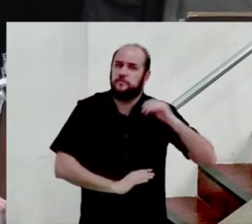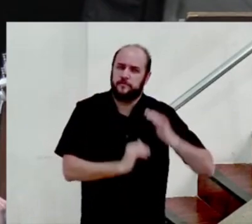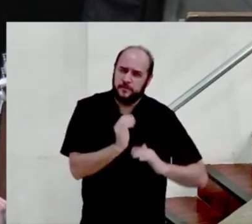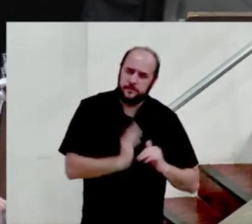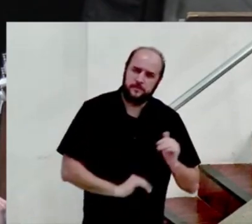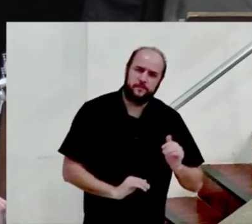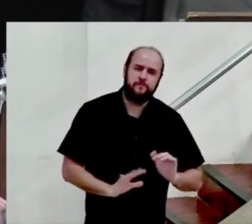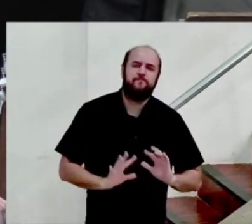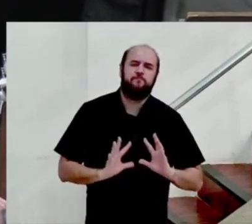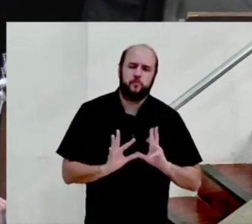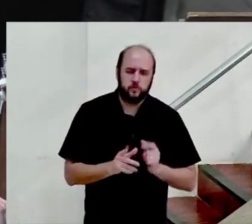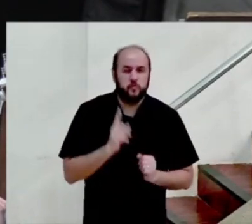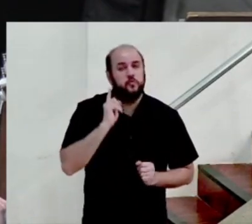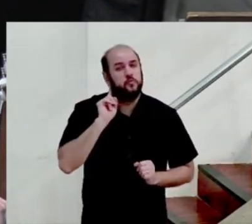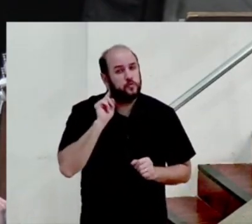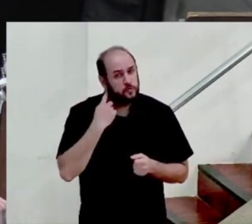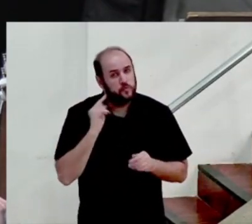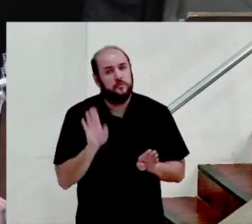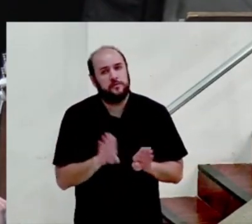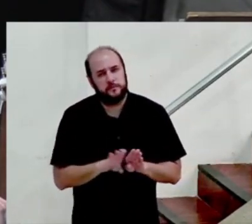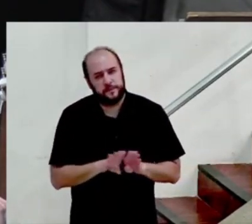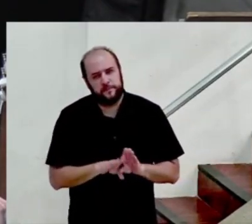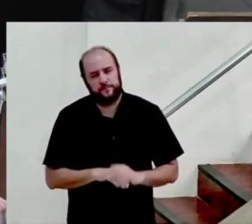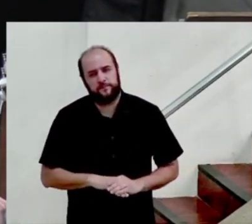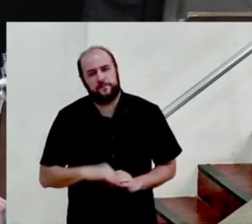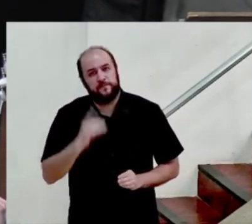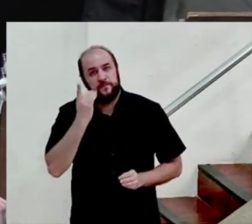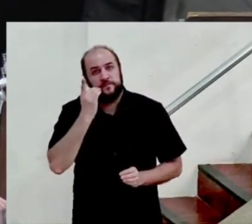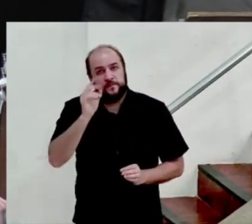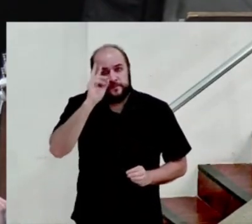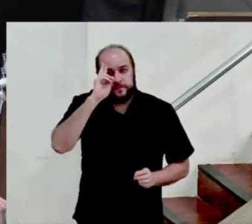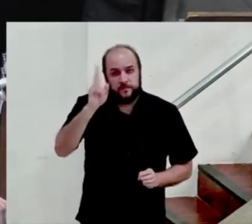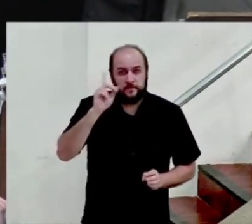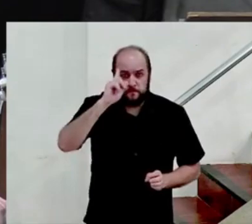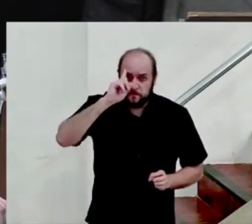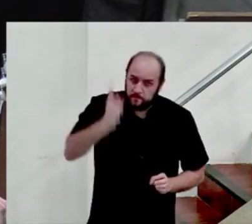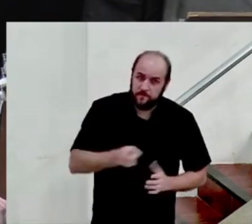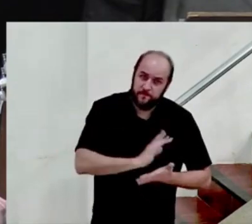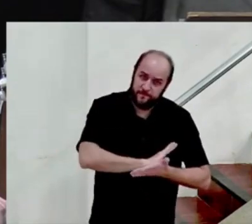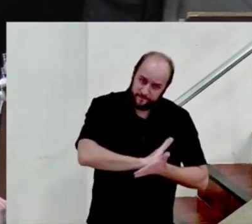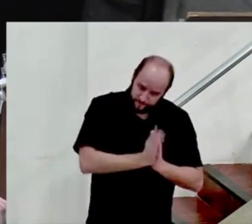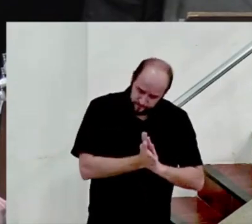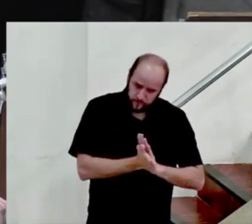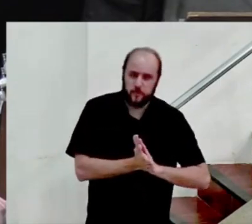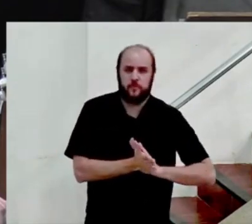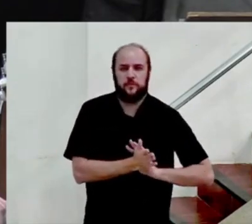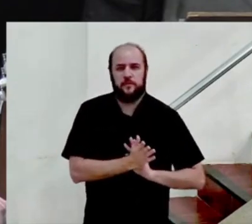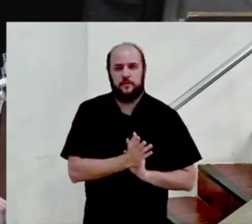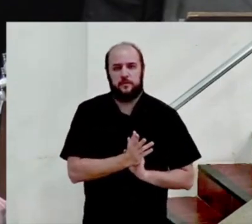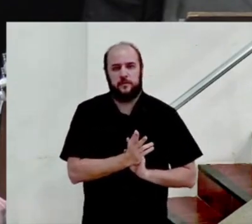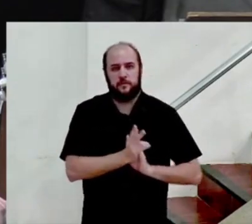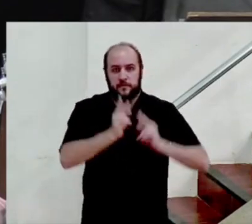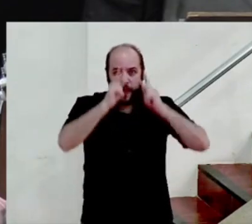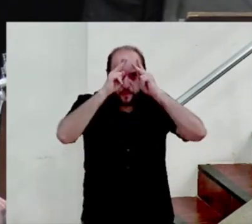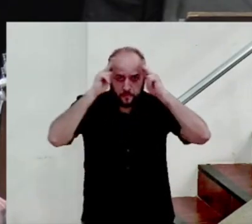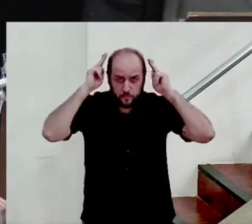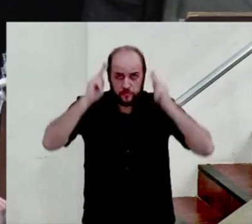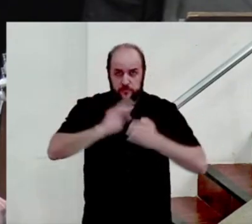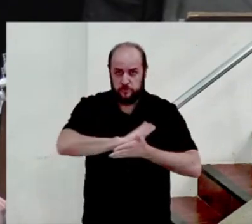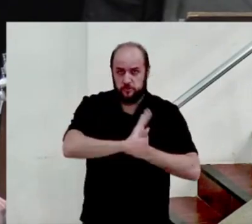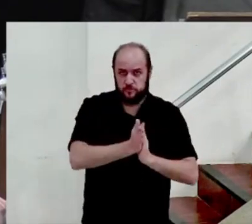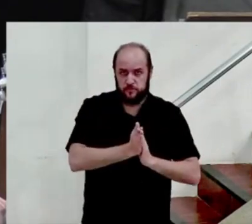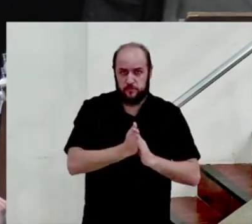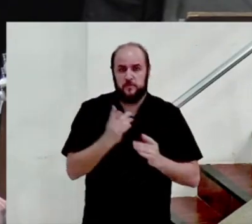ele foi contaminado. Um dia o Senhor mandou destruir o templo por mãos de Nabucodonosor, porque o templo tinha